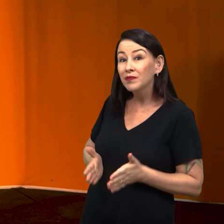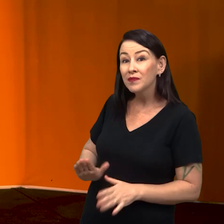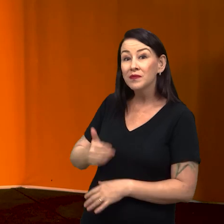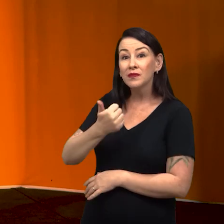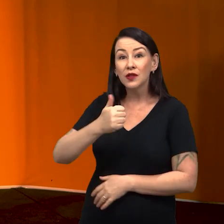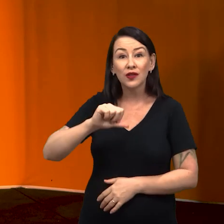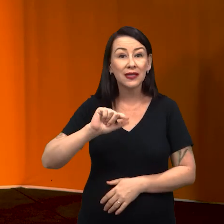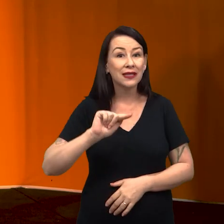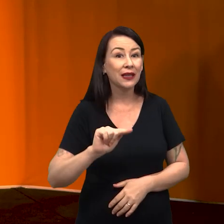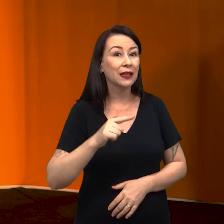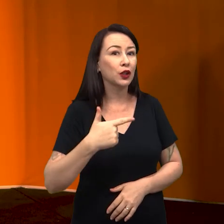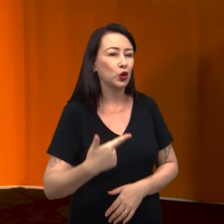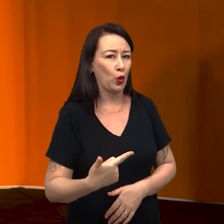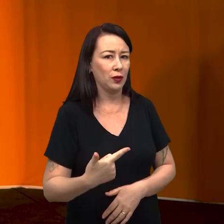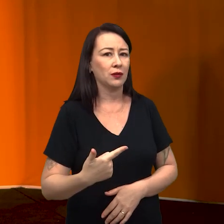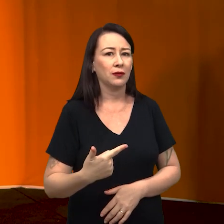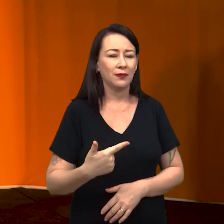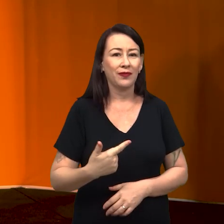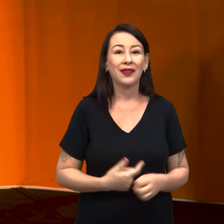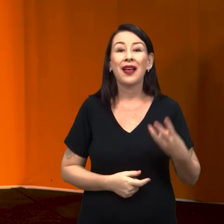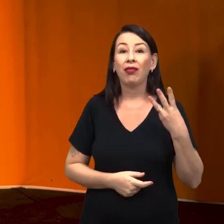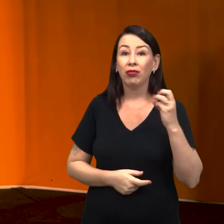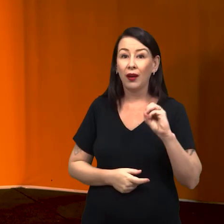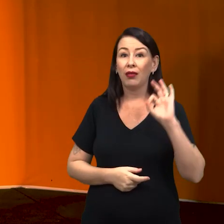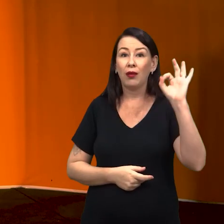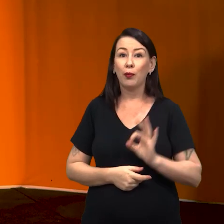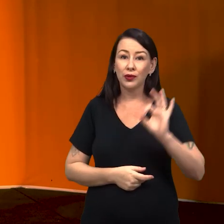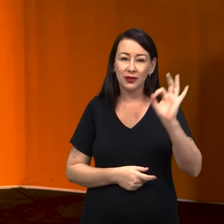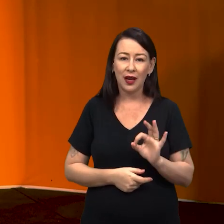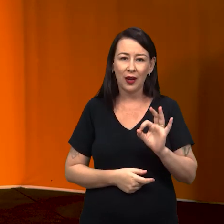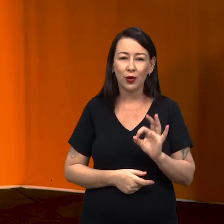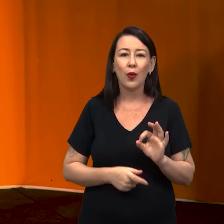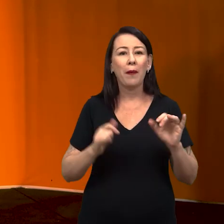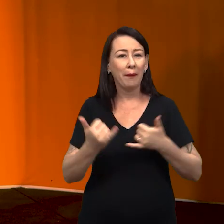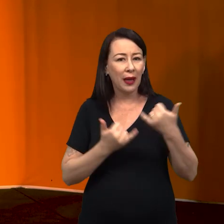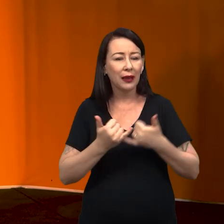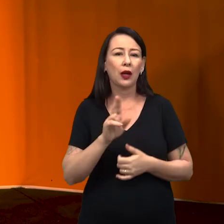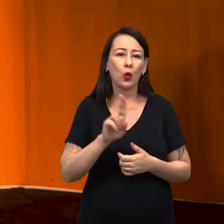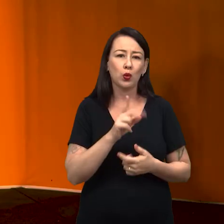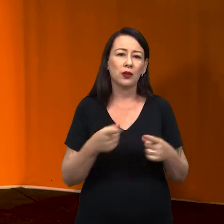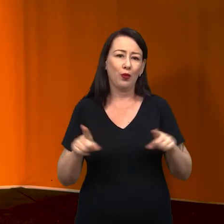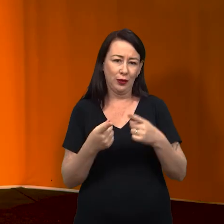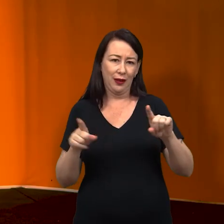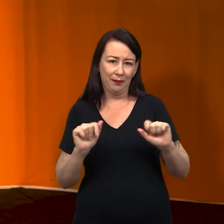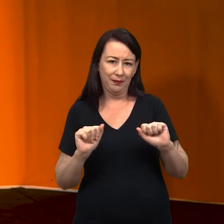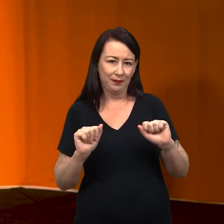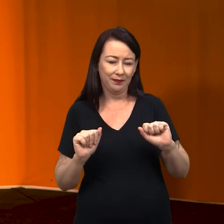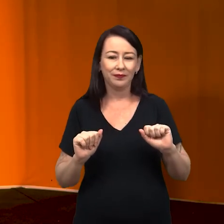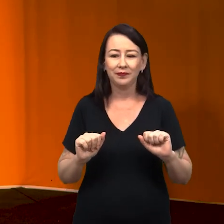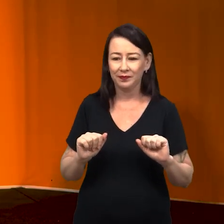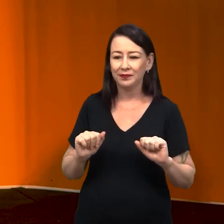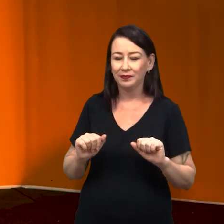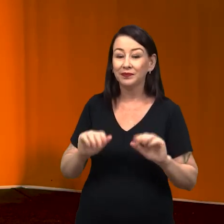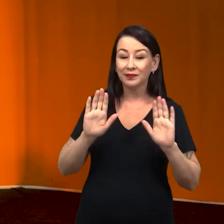1972. 30% do que eu brinquei foi cantado. E aí eu me aproximo